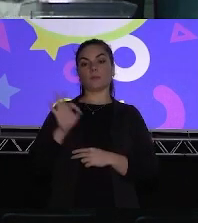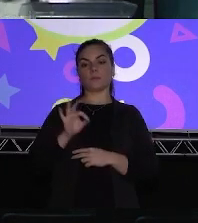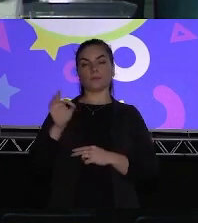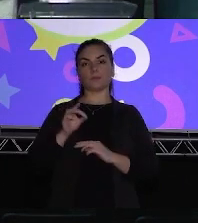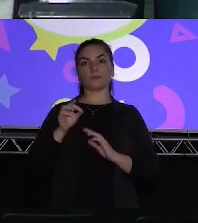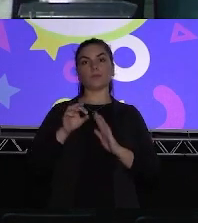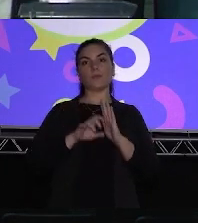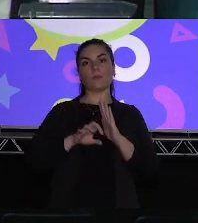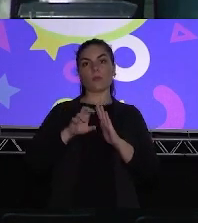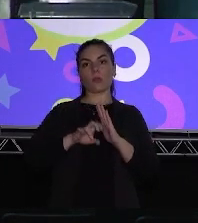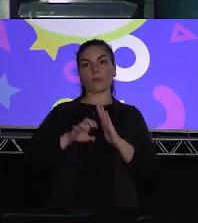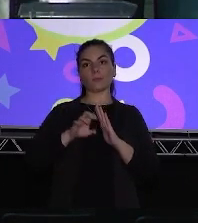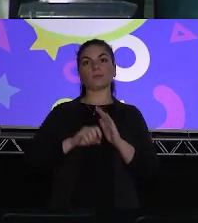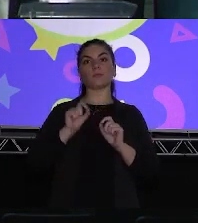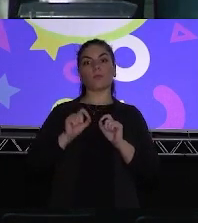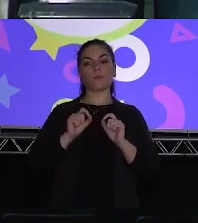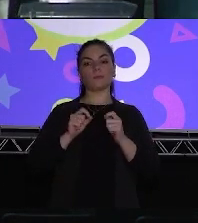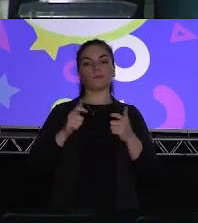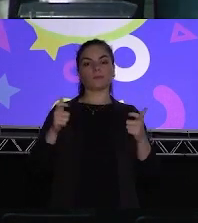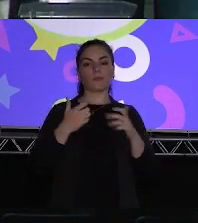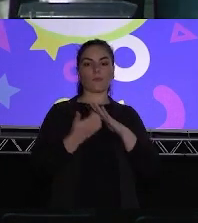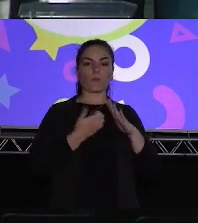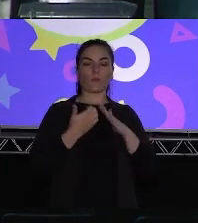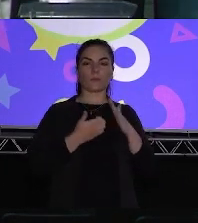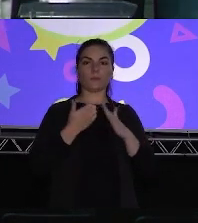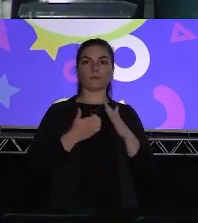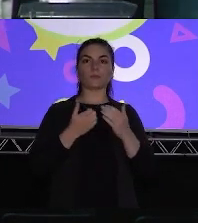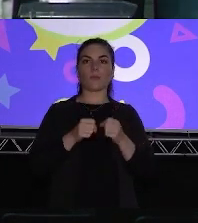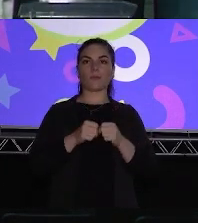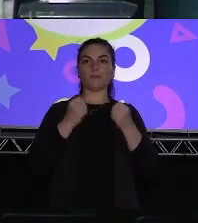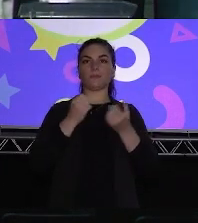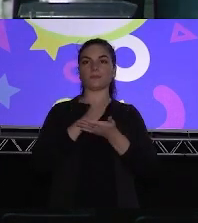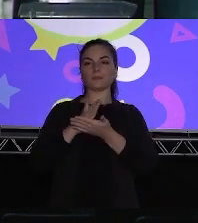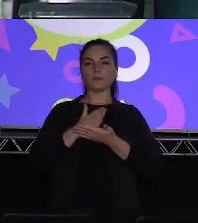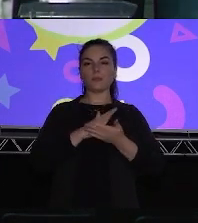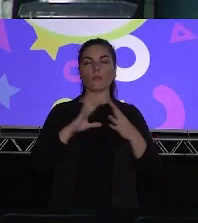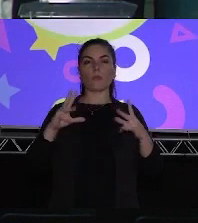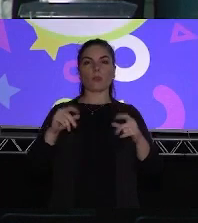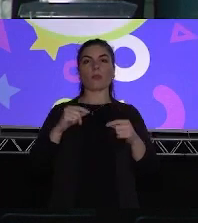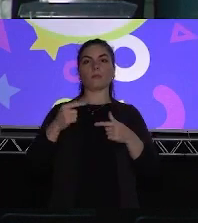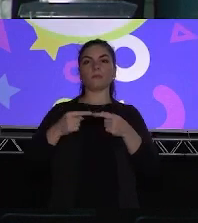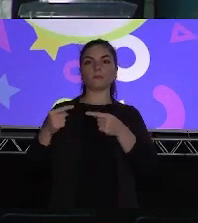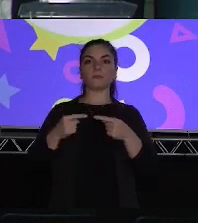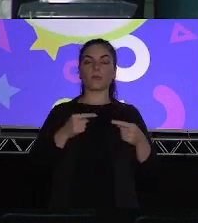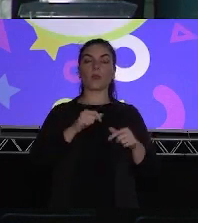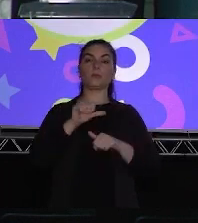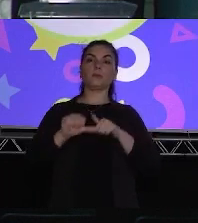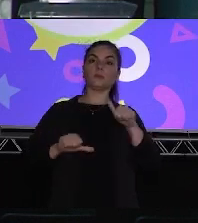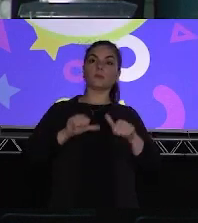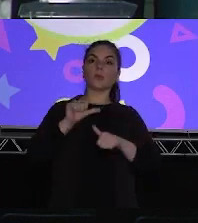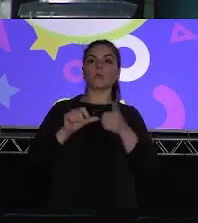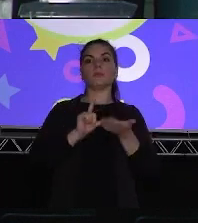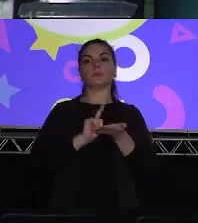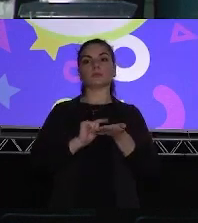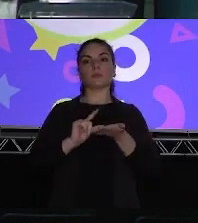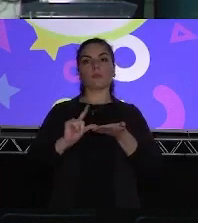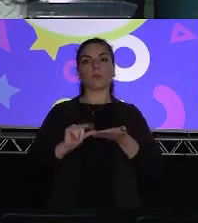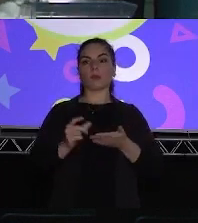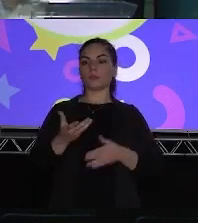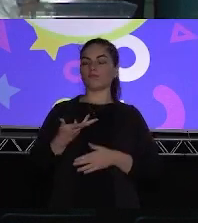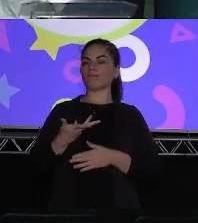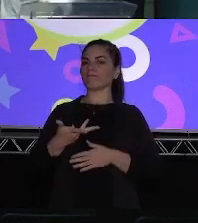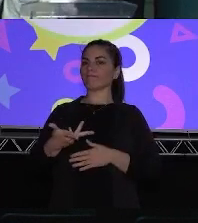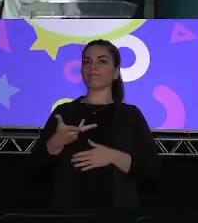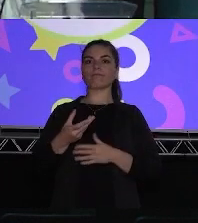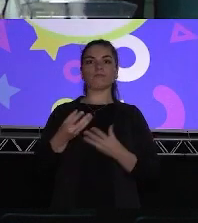fronteiras não só das empresas que a gente trabalha, mas de todas as outras concorrentes. A transformação digital se acelerou de uma